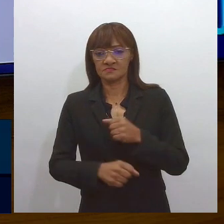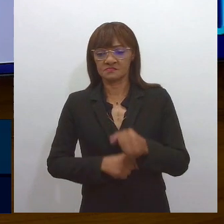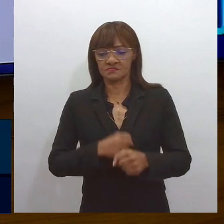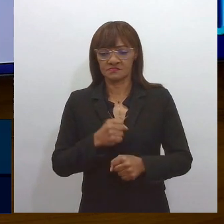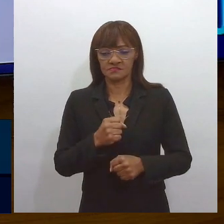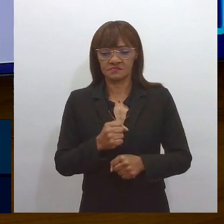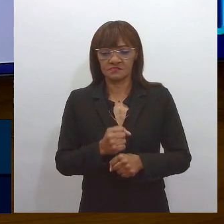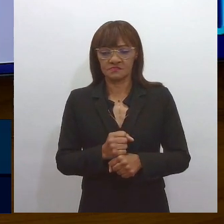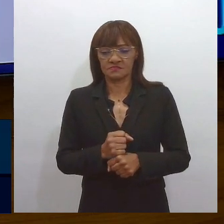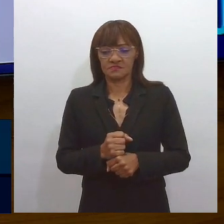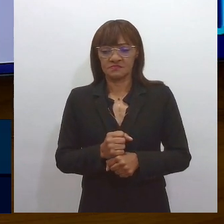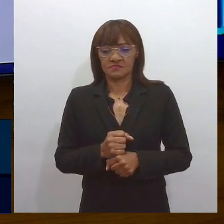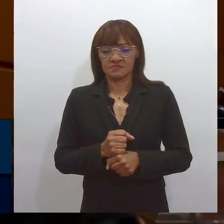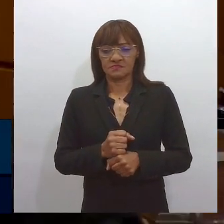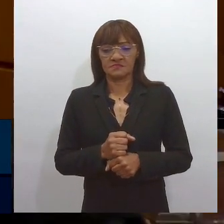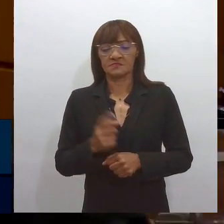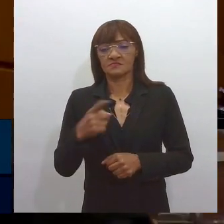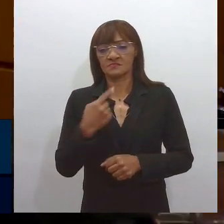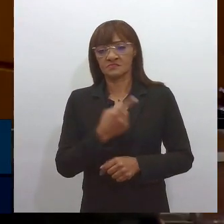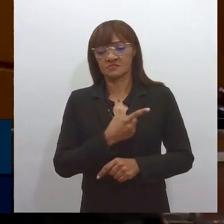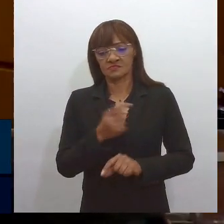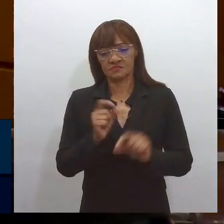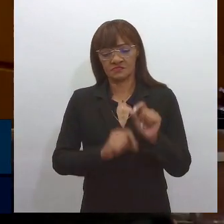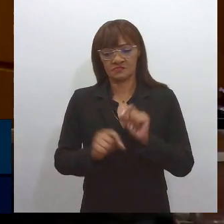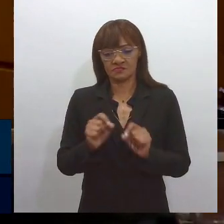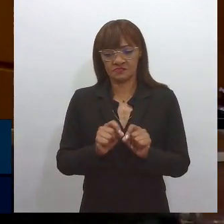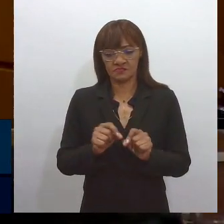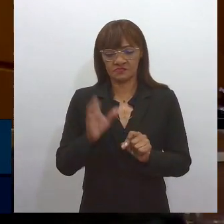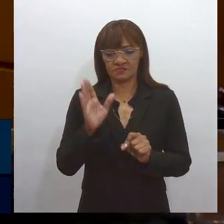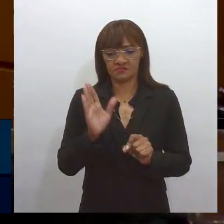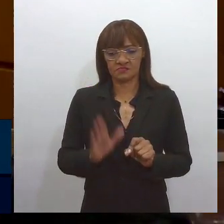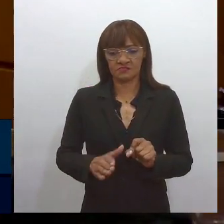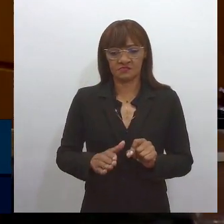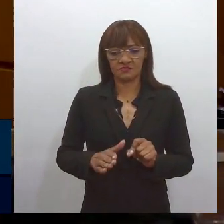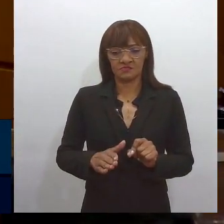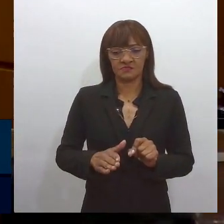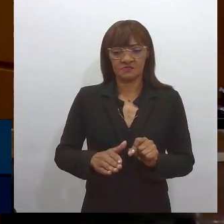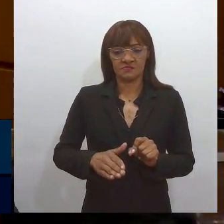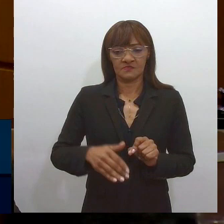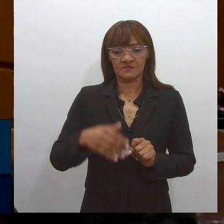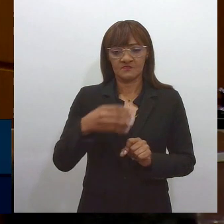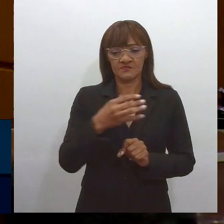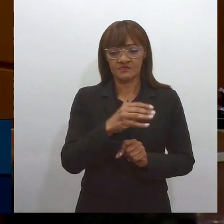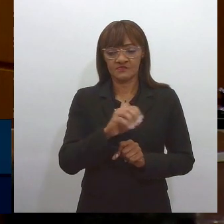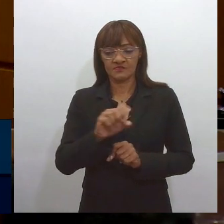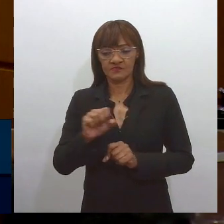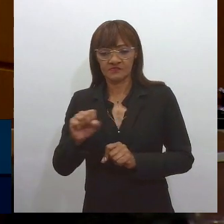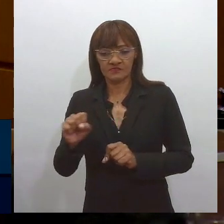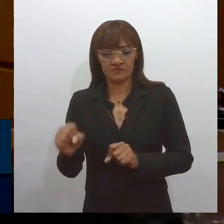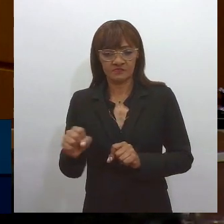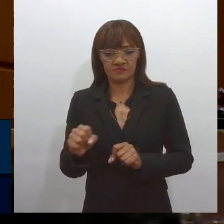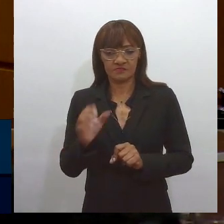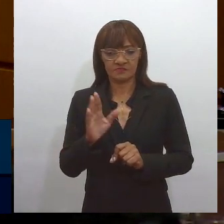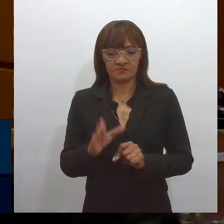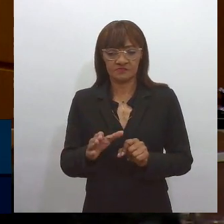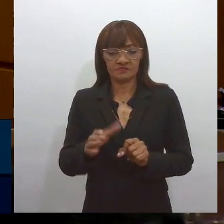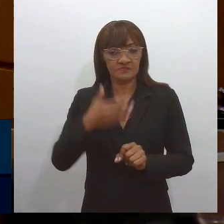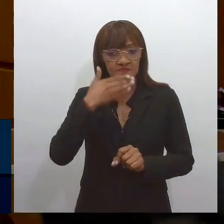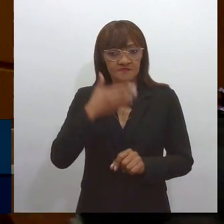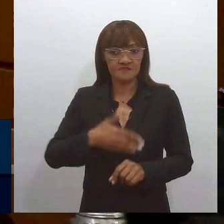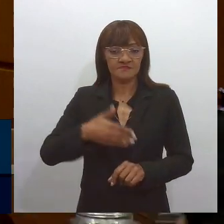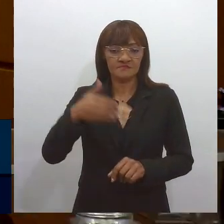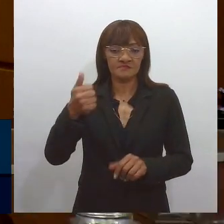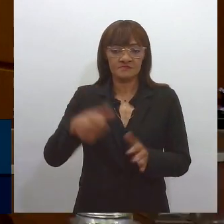melhor primeiro quadrimestre dos últimos 12 anos então de Janeiro a Abril